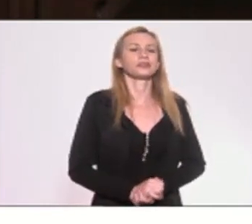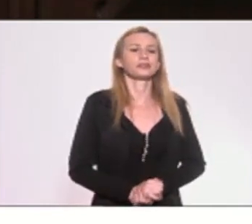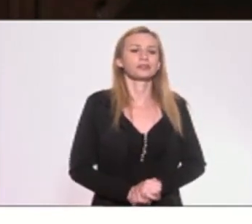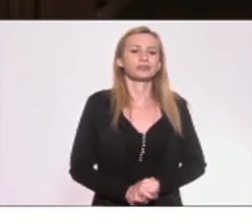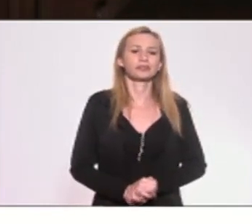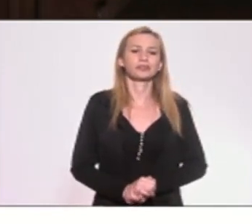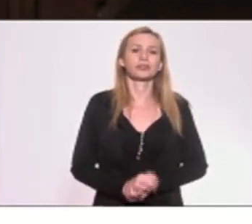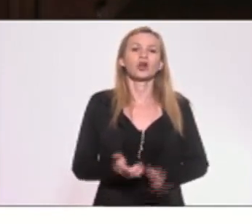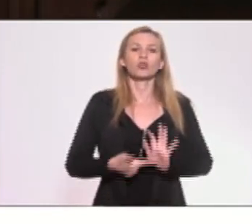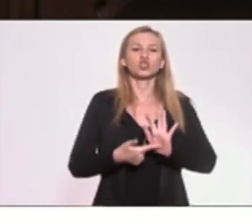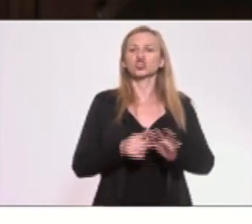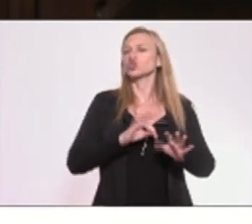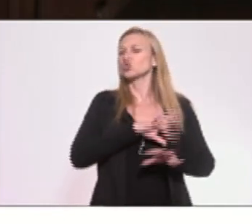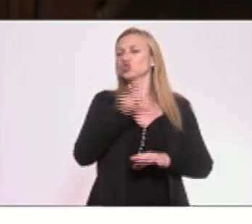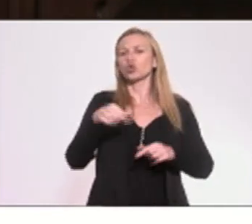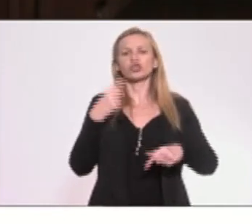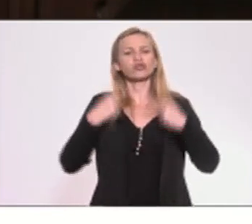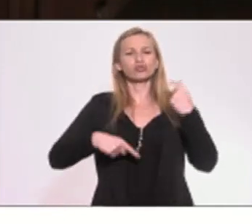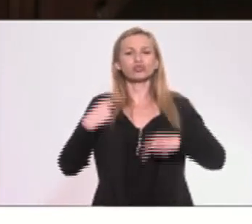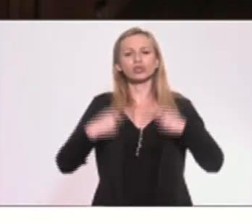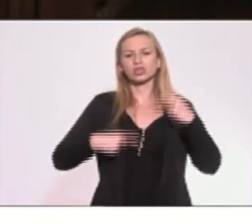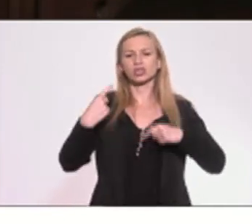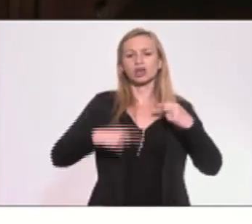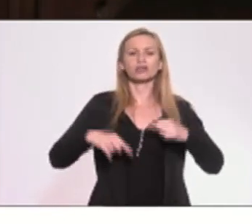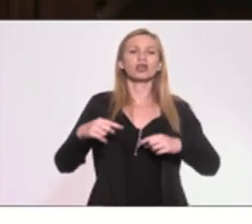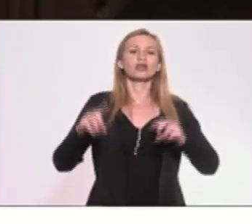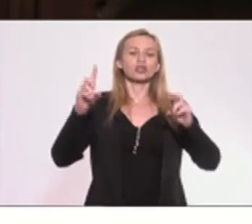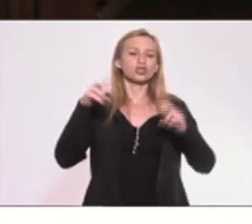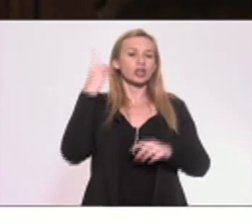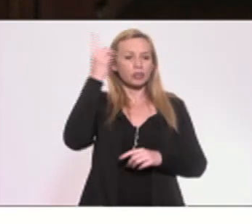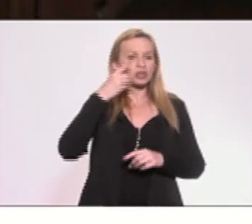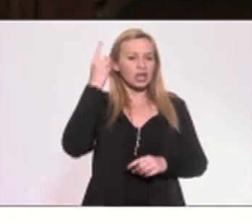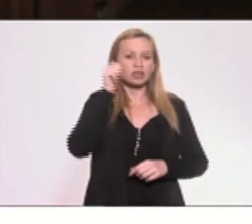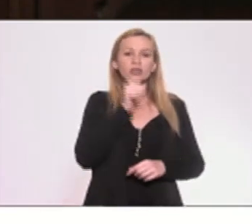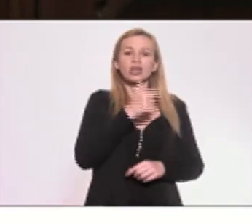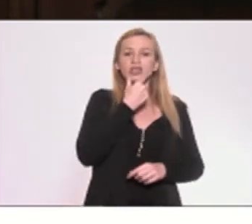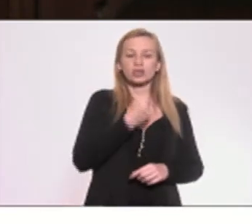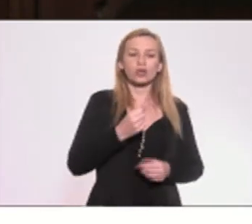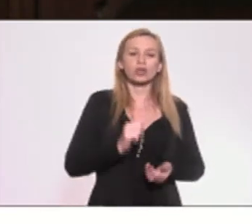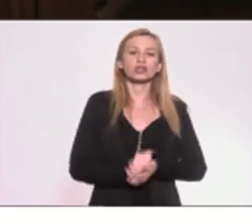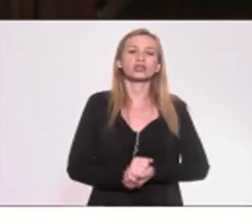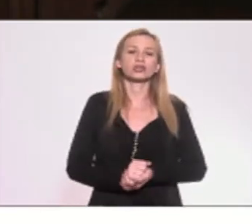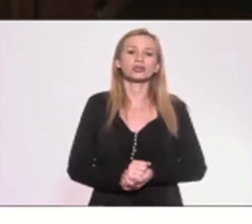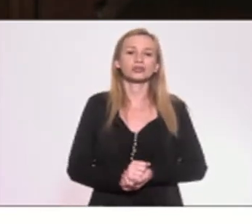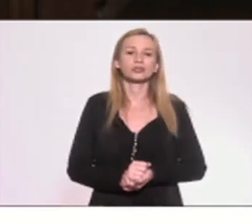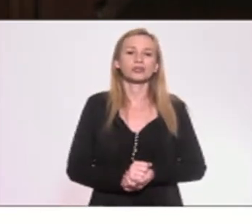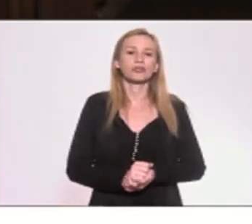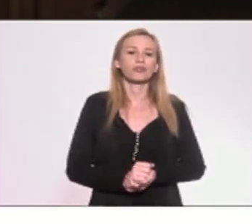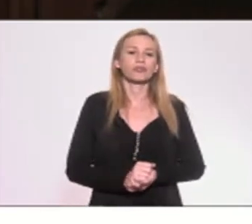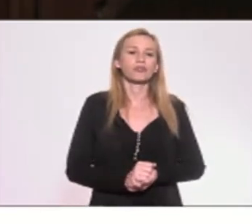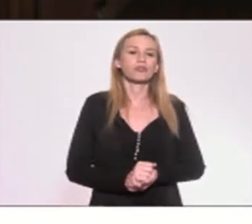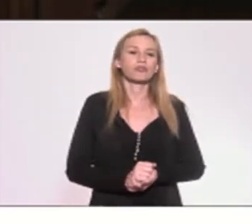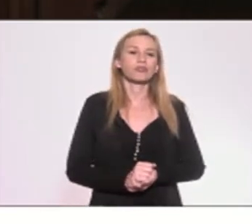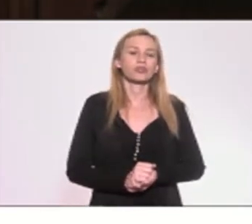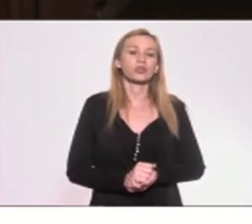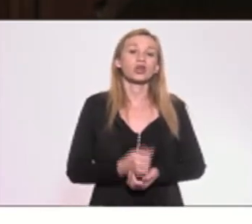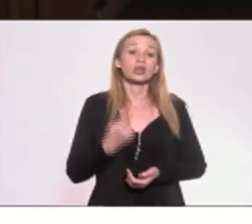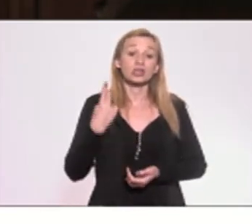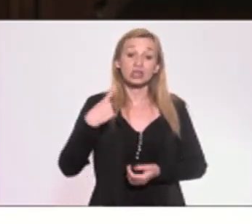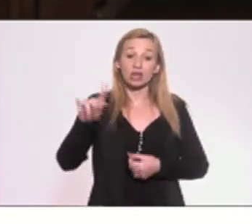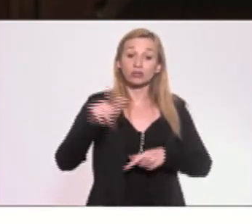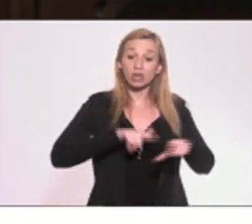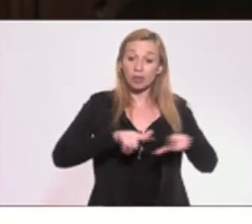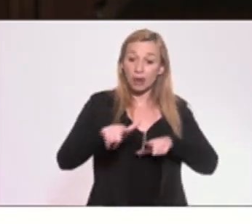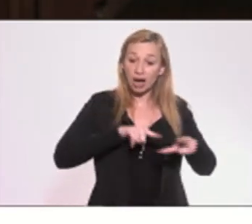trazendo todo o debate com relação aos deputados e deputadas que, porventura, colocaram o seu posto, o